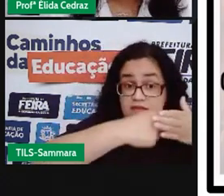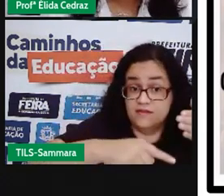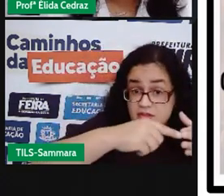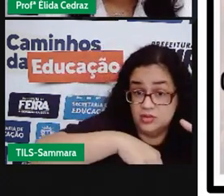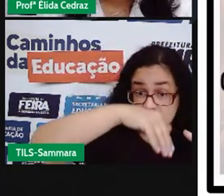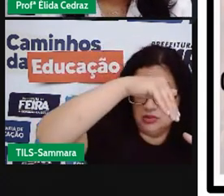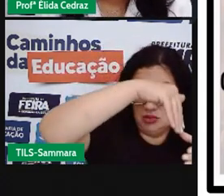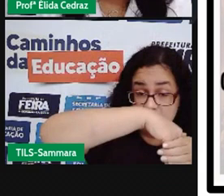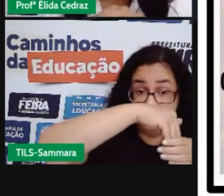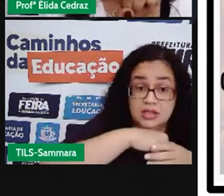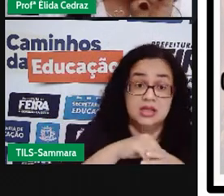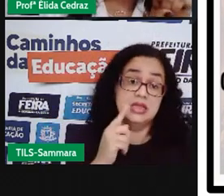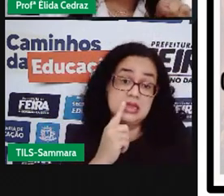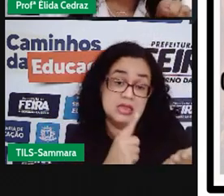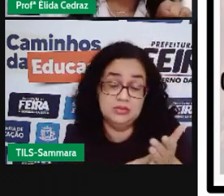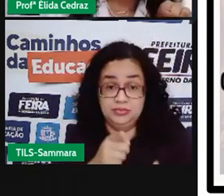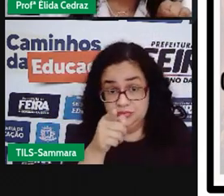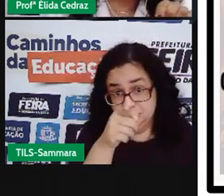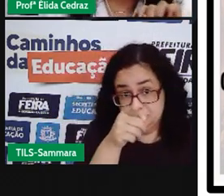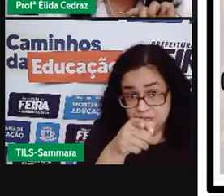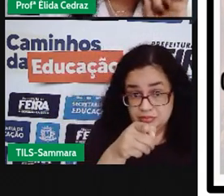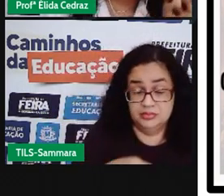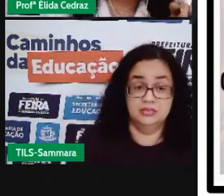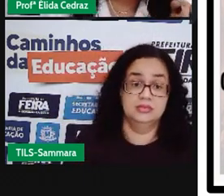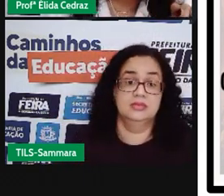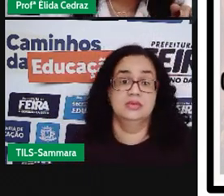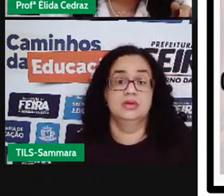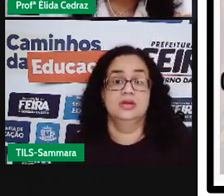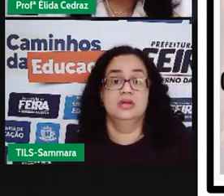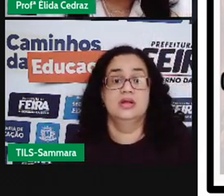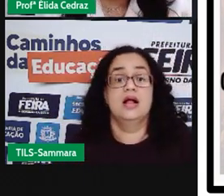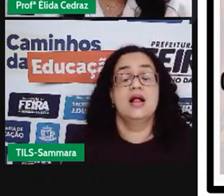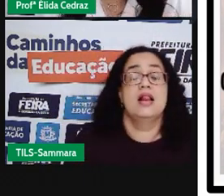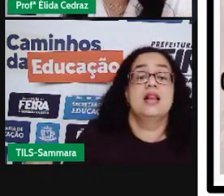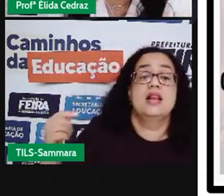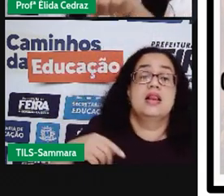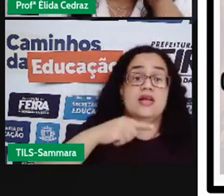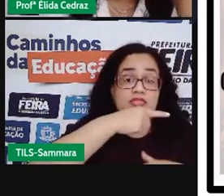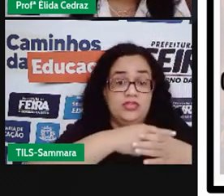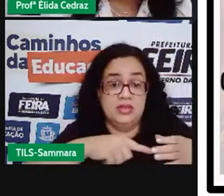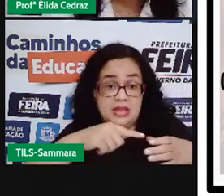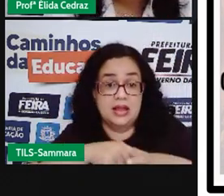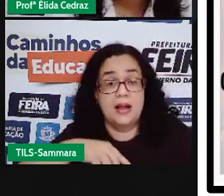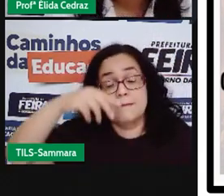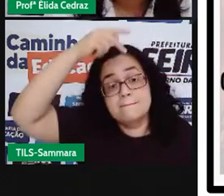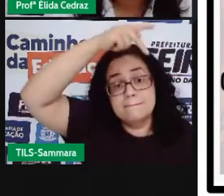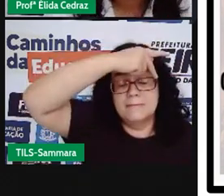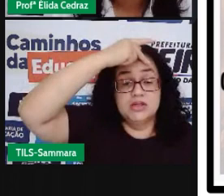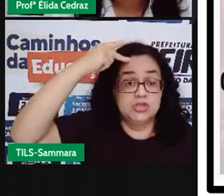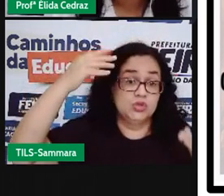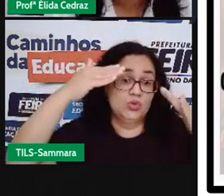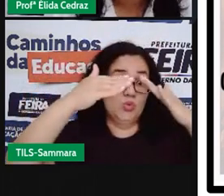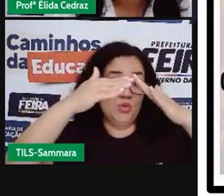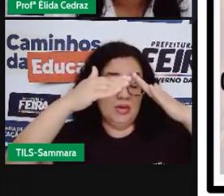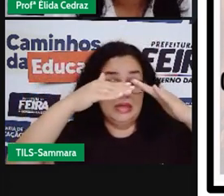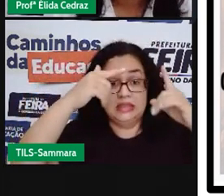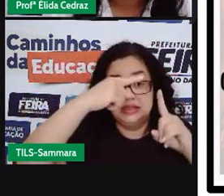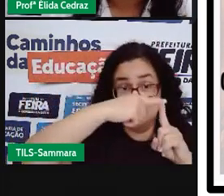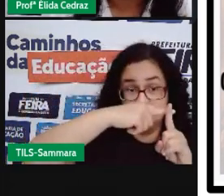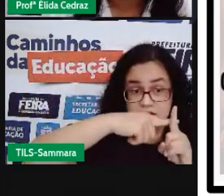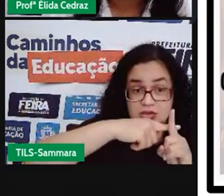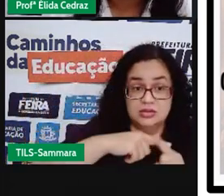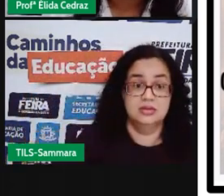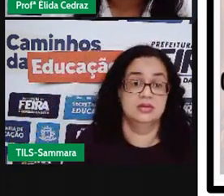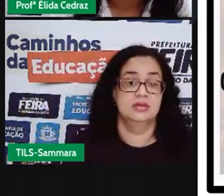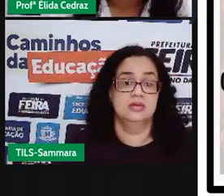votavam nos compromissionários. Os compromissionários votavam nos eleitores da paróquia.